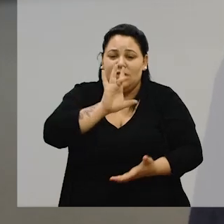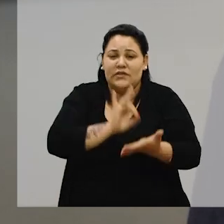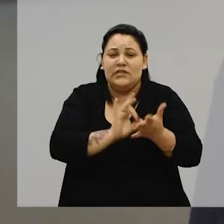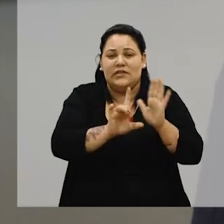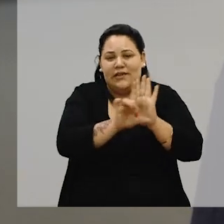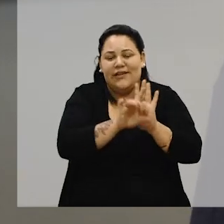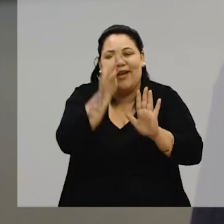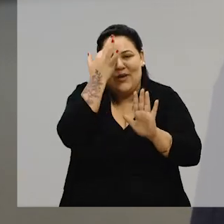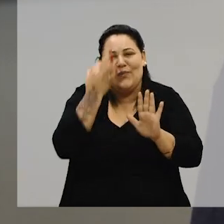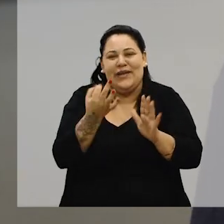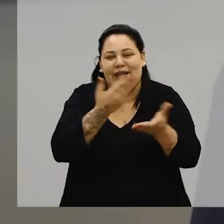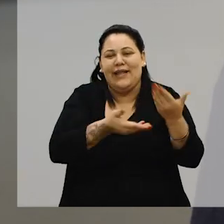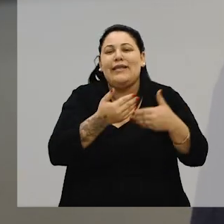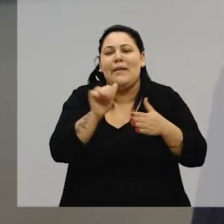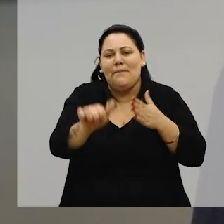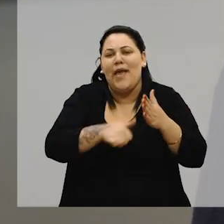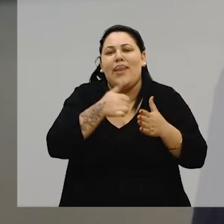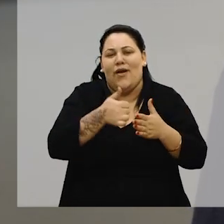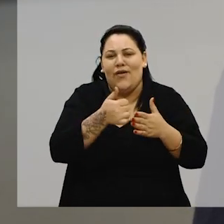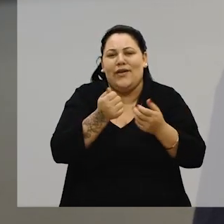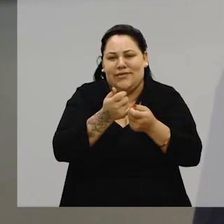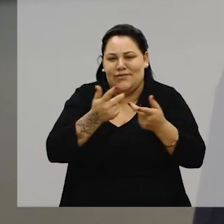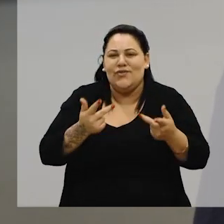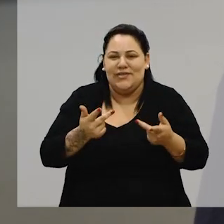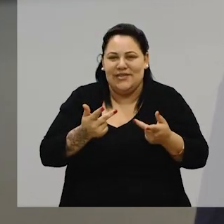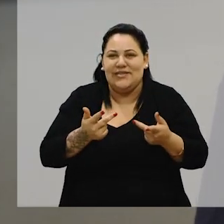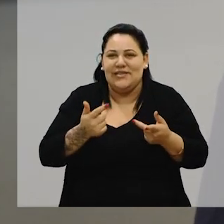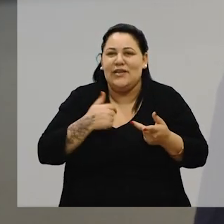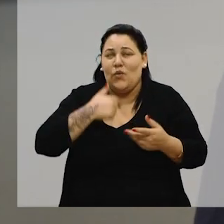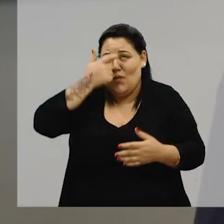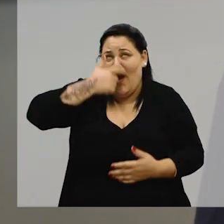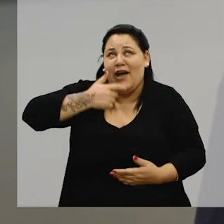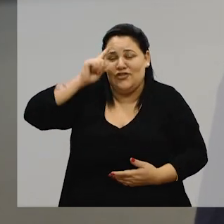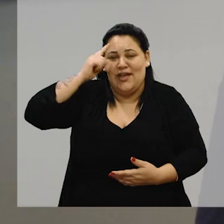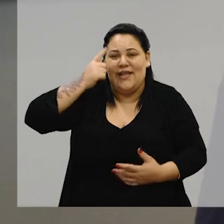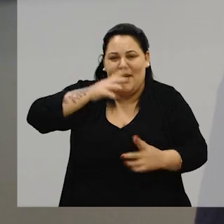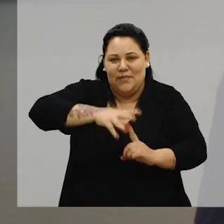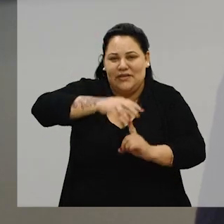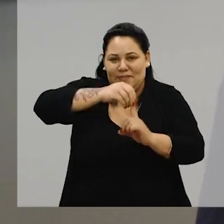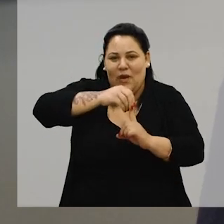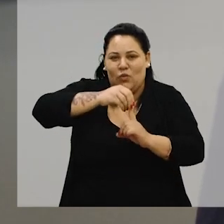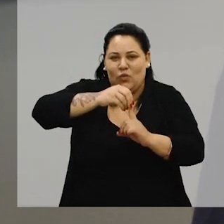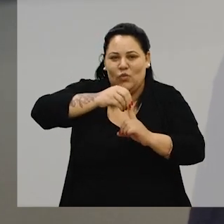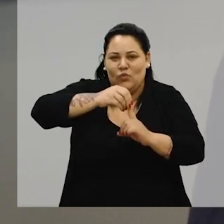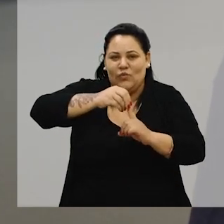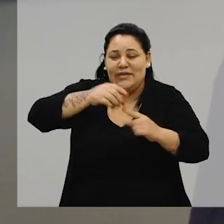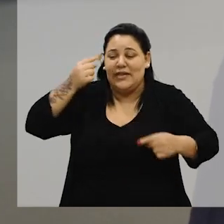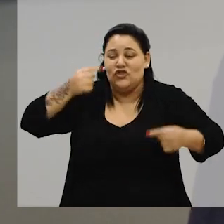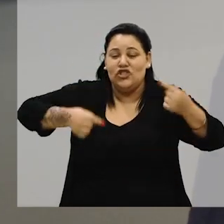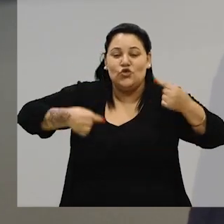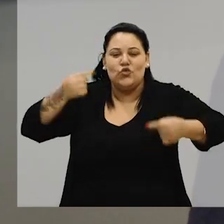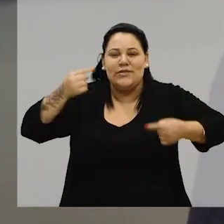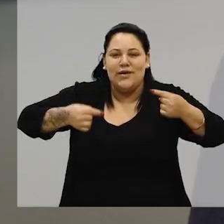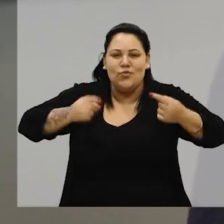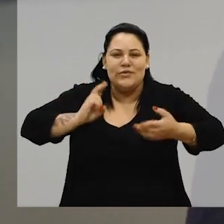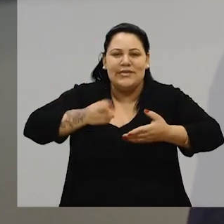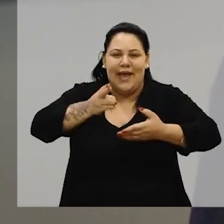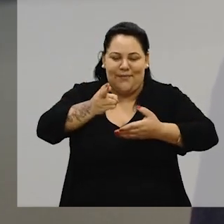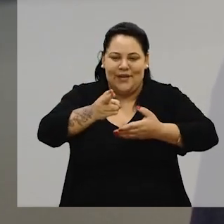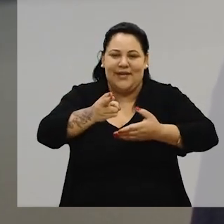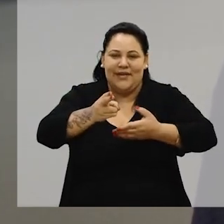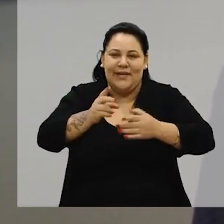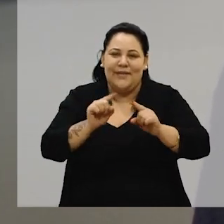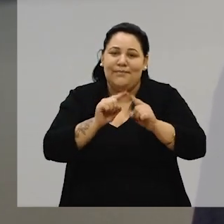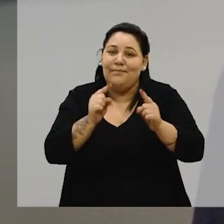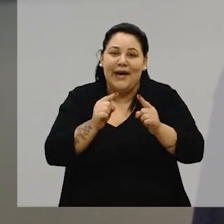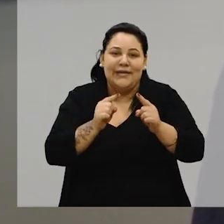Mas sim, essa regulação ela compreenderia daí as duas linhas, né? Acho que essa é a ideia, né? Se debate